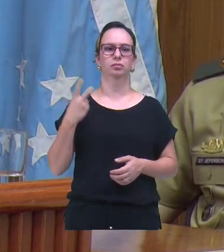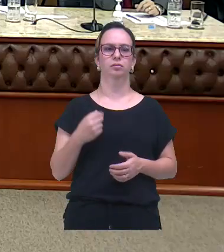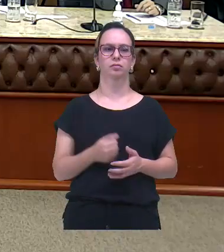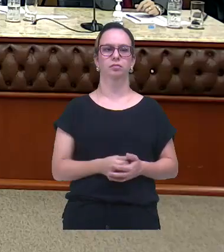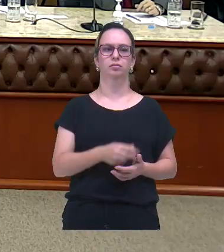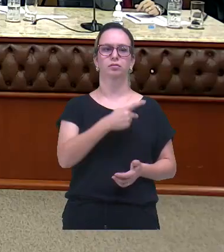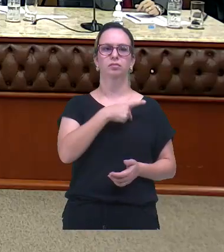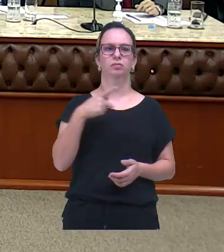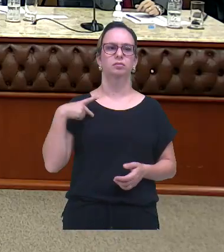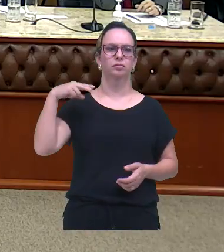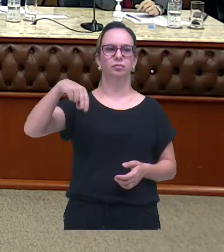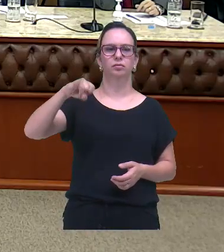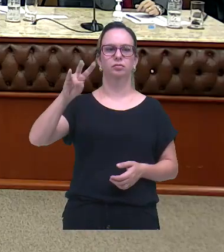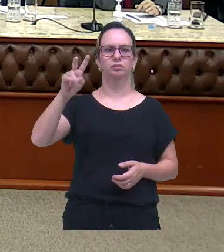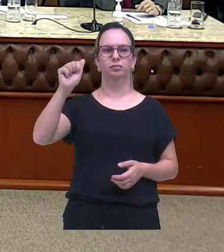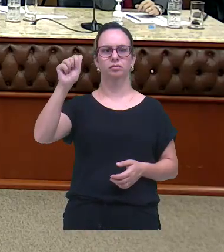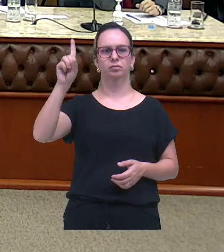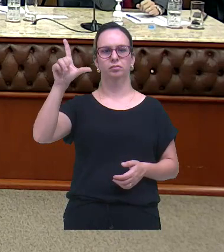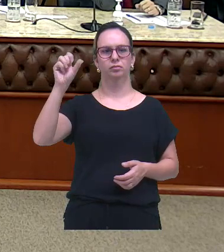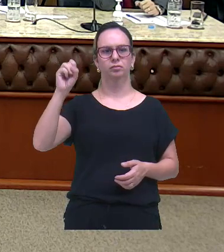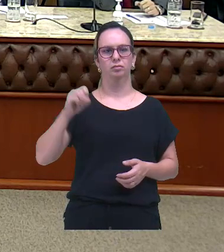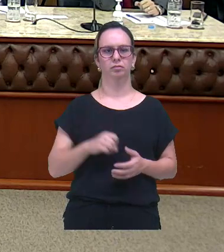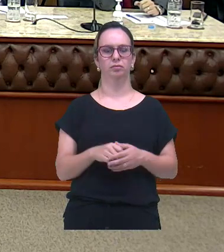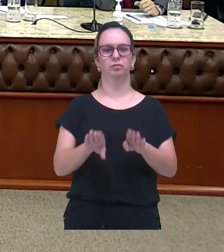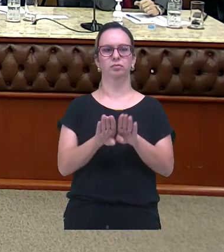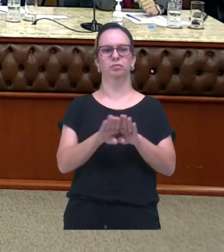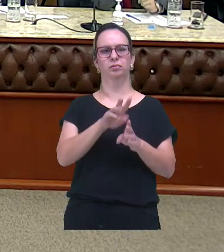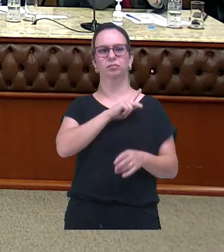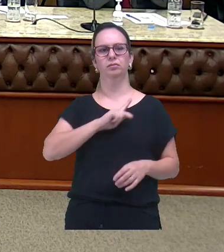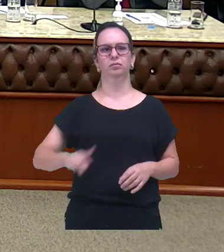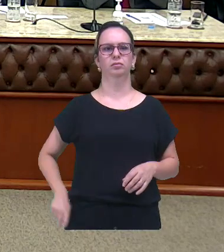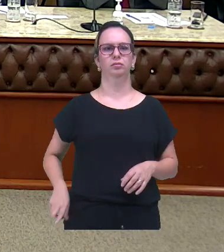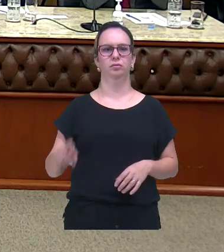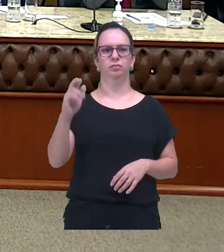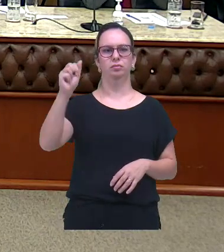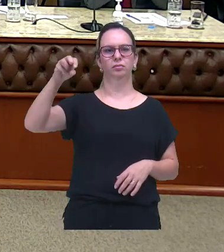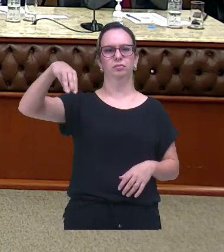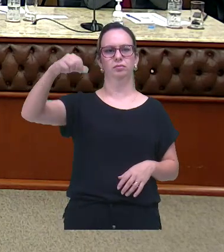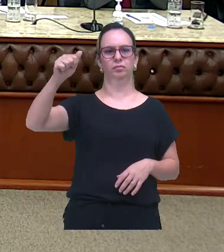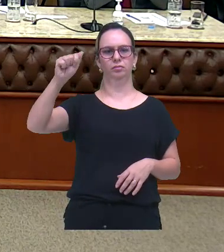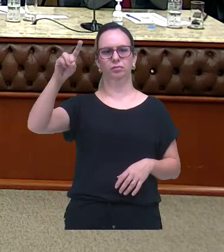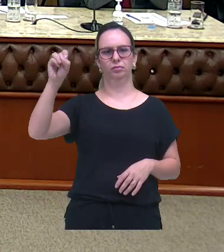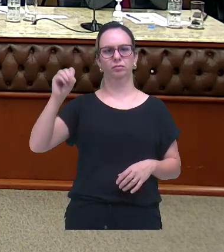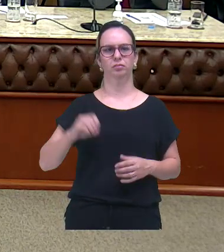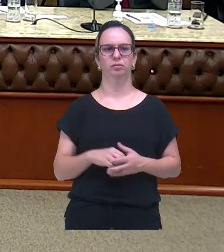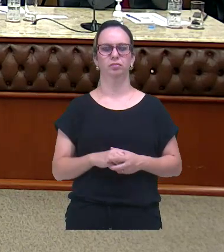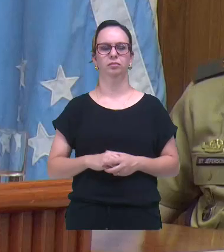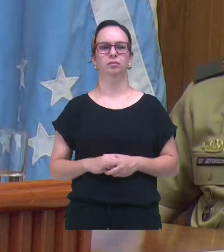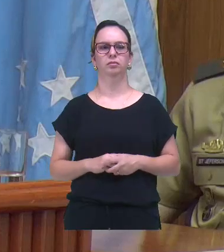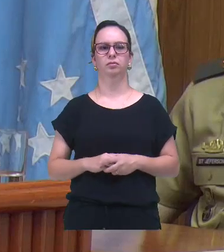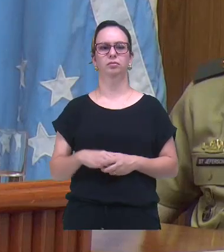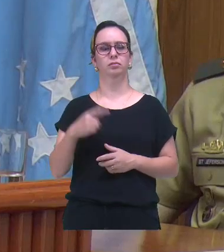e ambos, todos eles, com muito carinho também, com muita